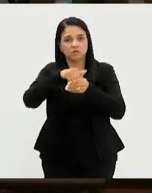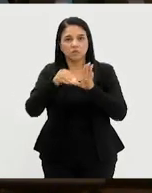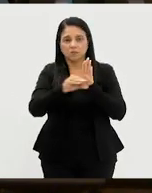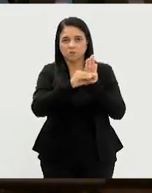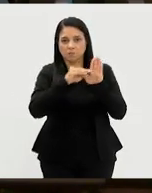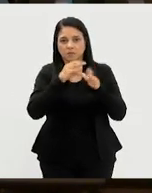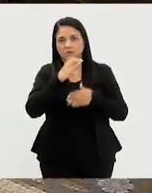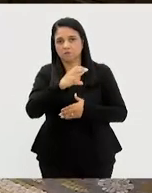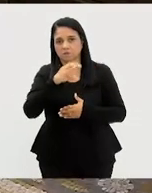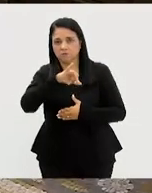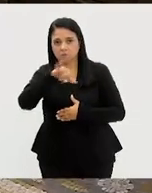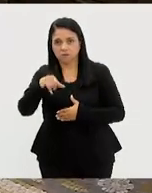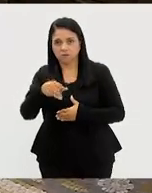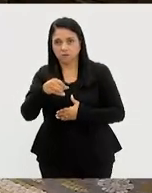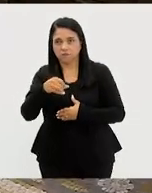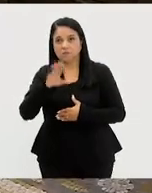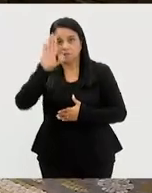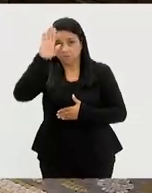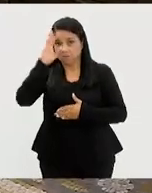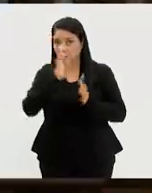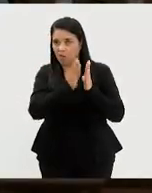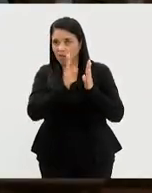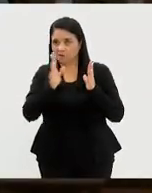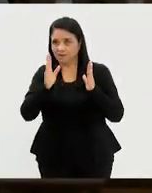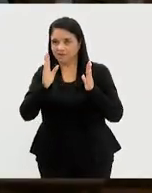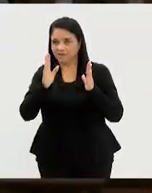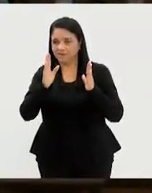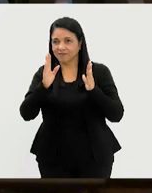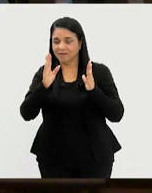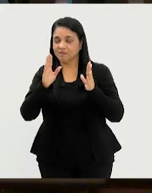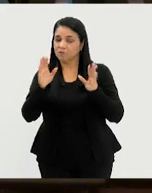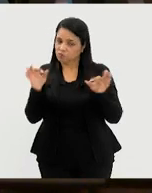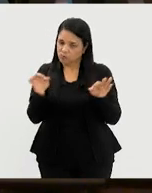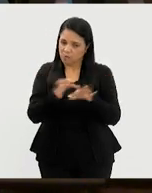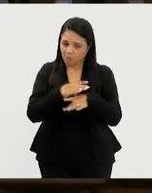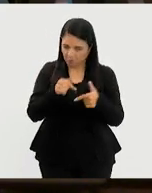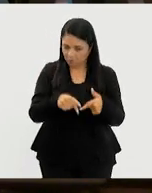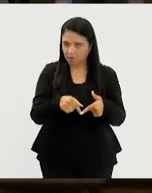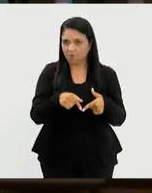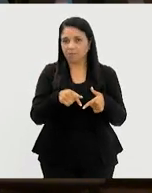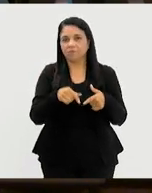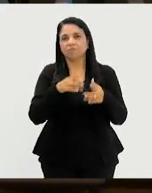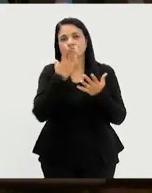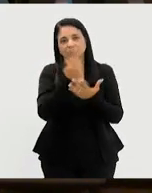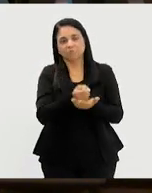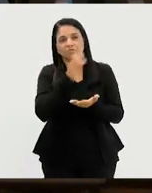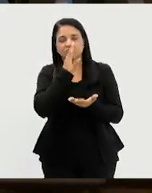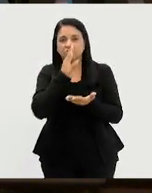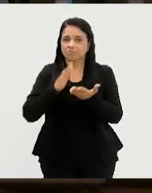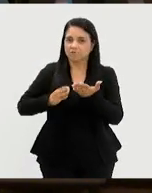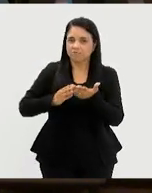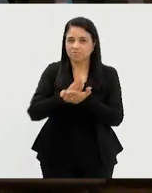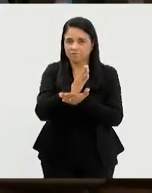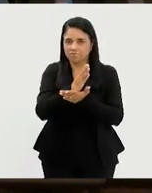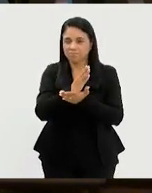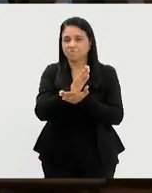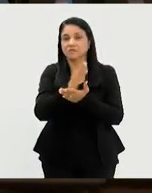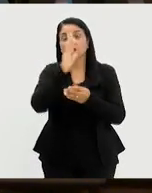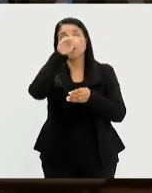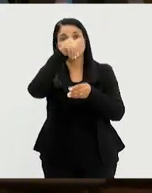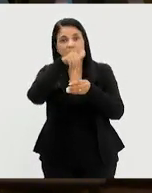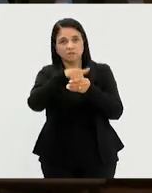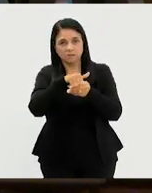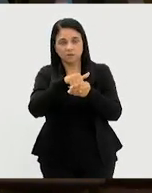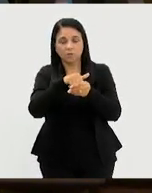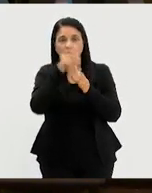ccj senores pela ordem Presidente só terminar aqui de senhores que aprovam perman com estão aprovado em votação